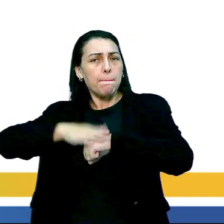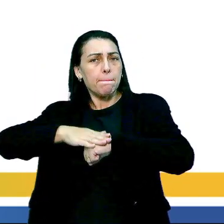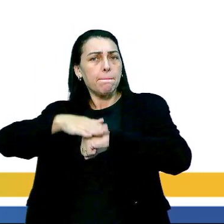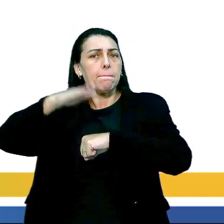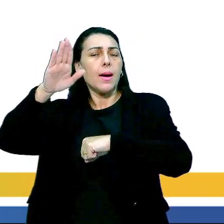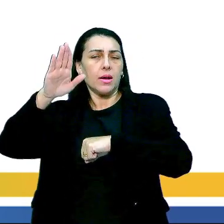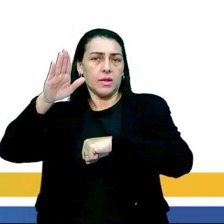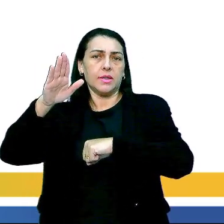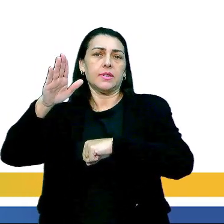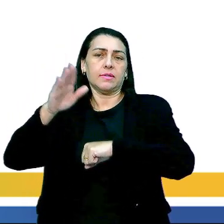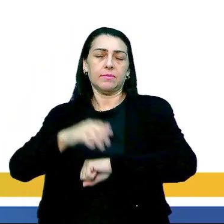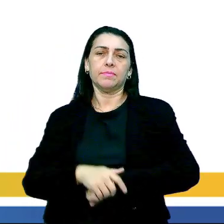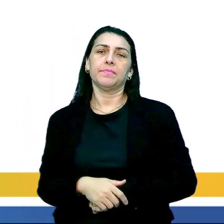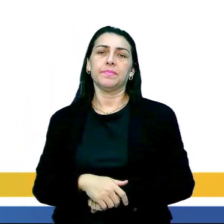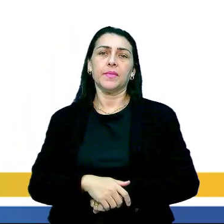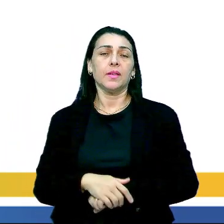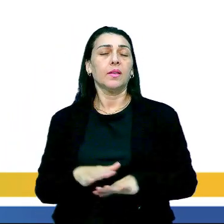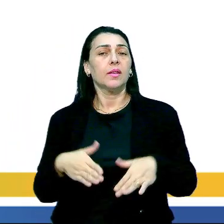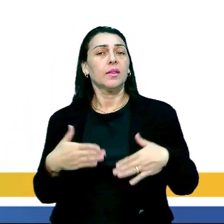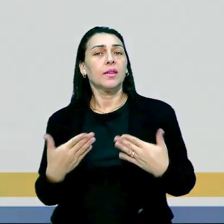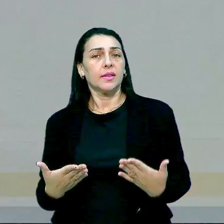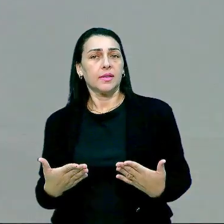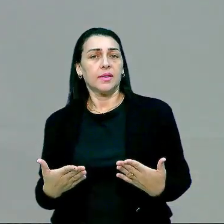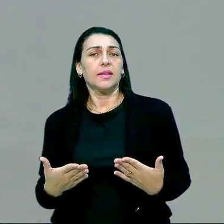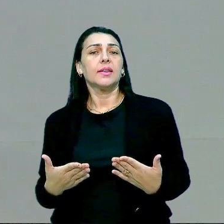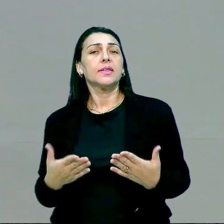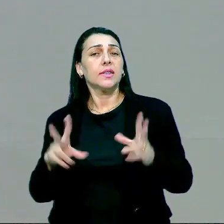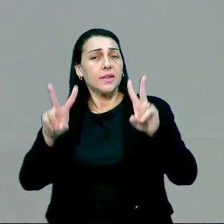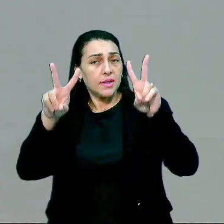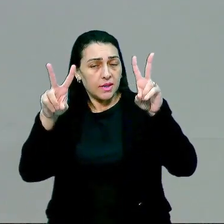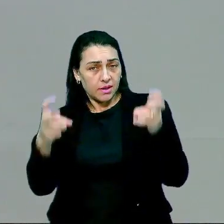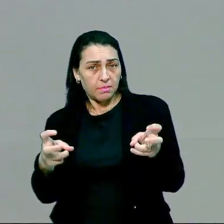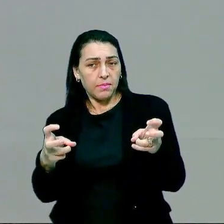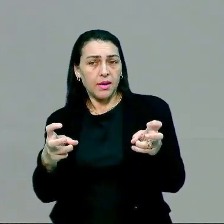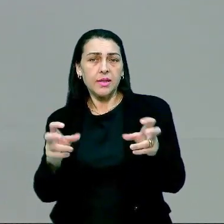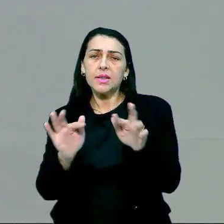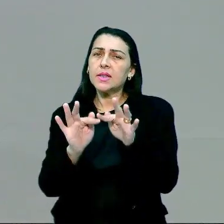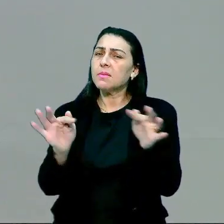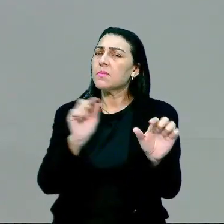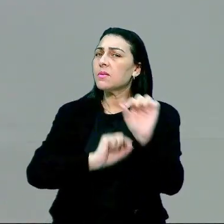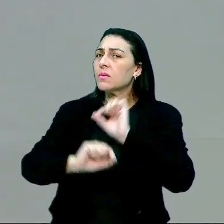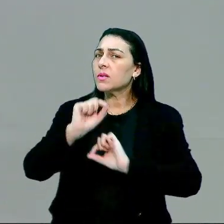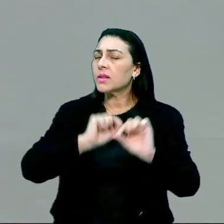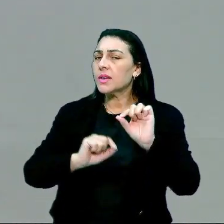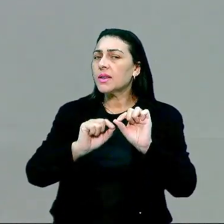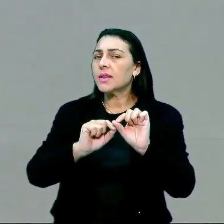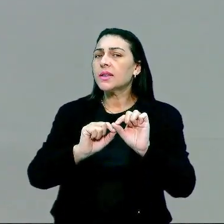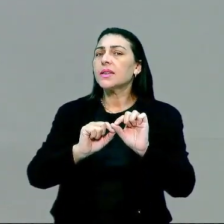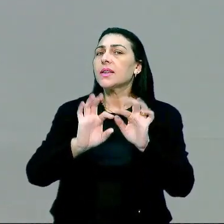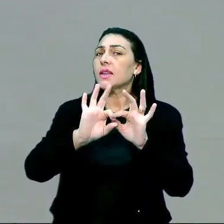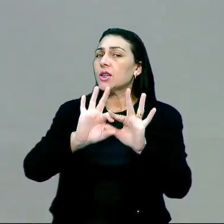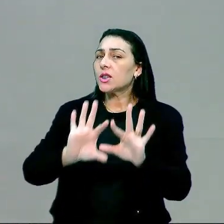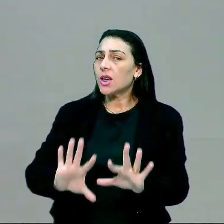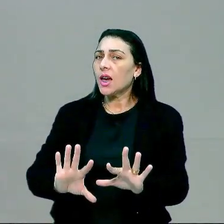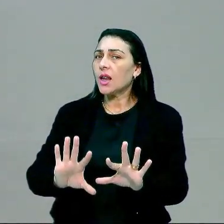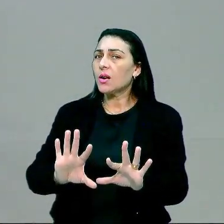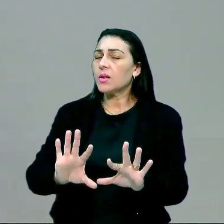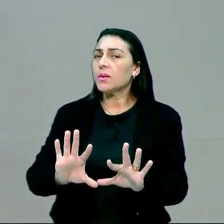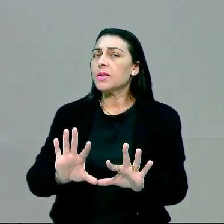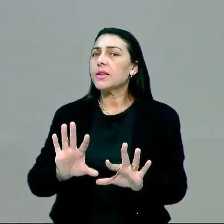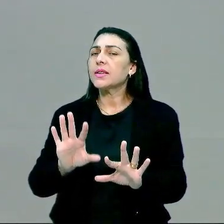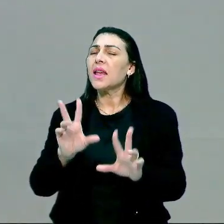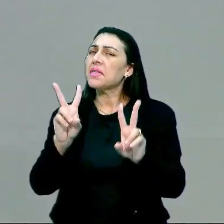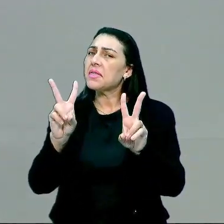teoria sobre elas. Ou seja, essas temáticas, elas simplesmente deixaram, digamos assim, de